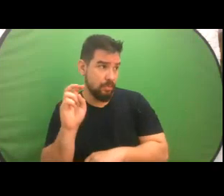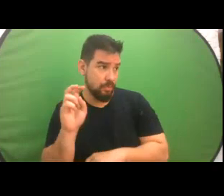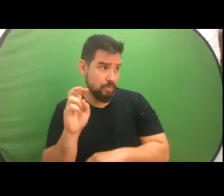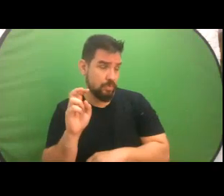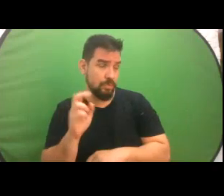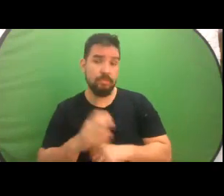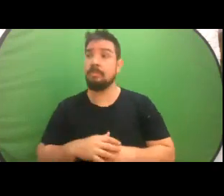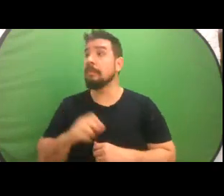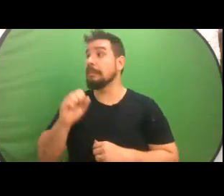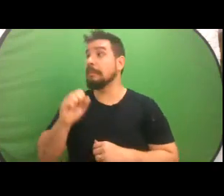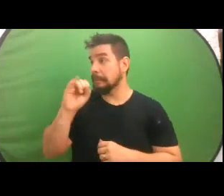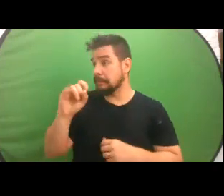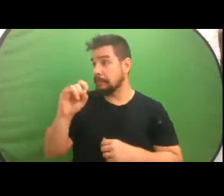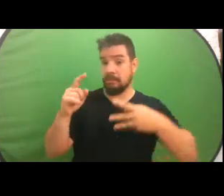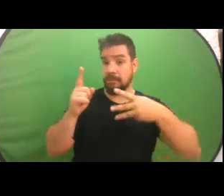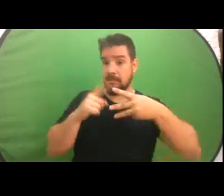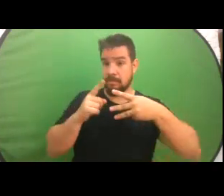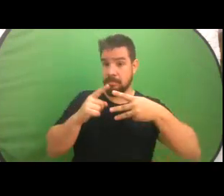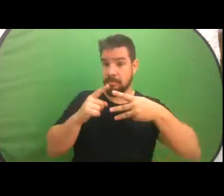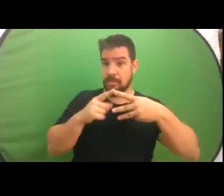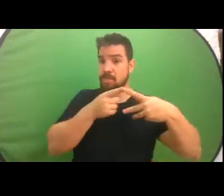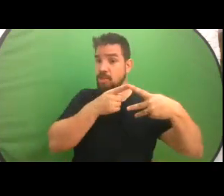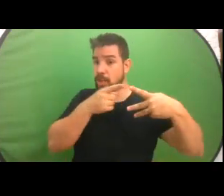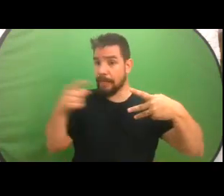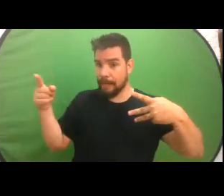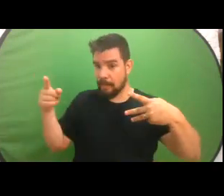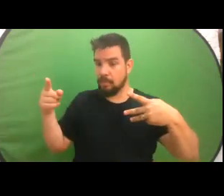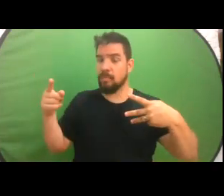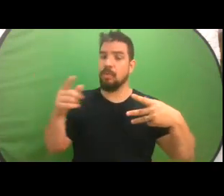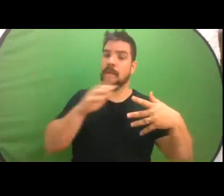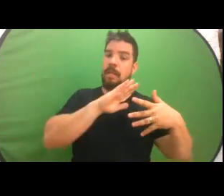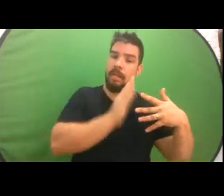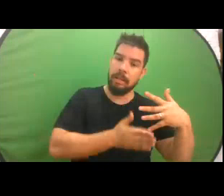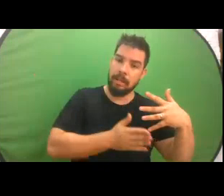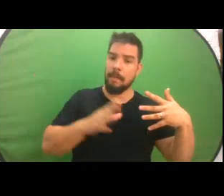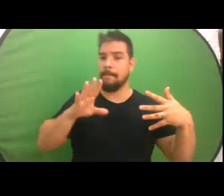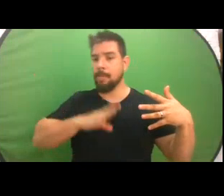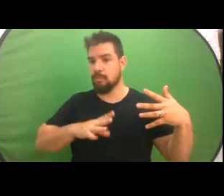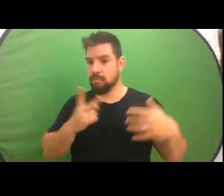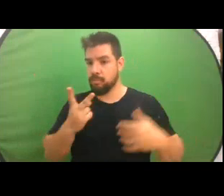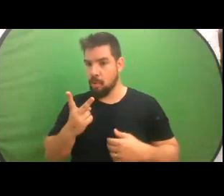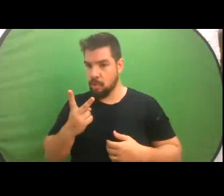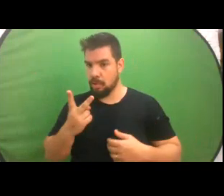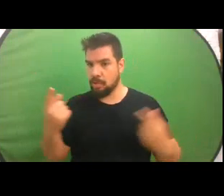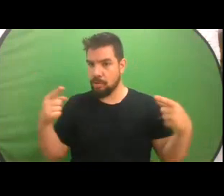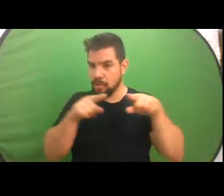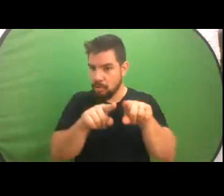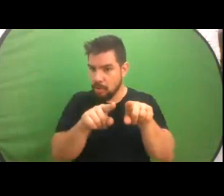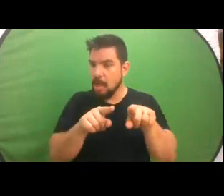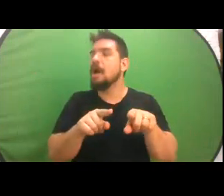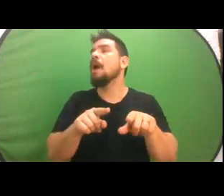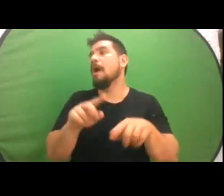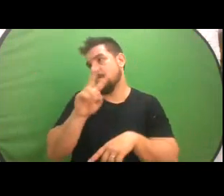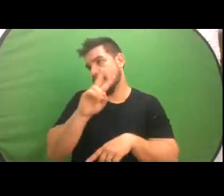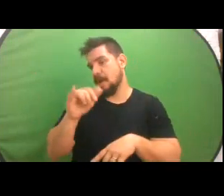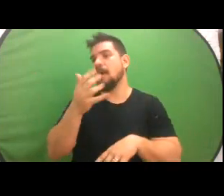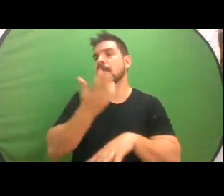no completo, você vai ter contato com Libras e outras disciplinas até o final. Agora, se